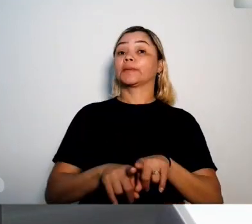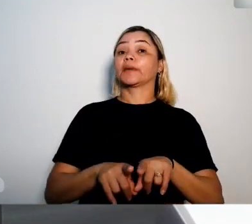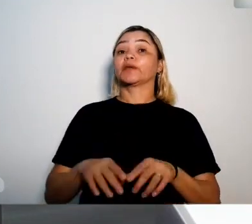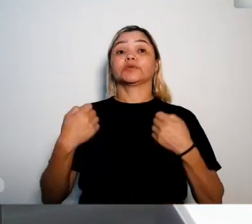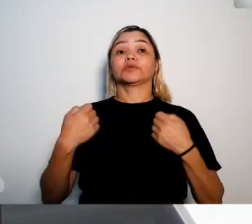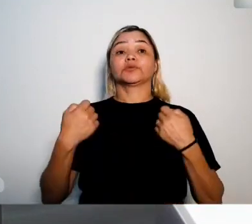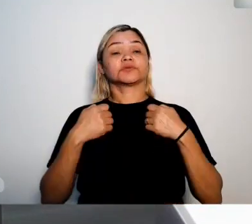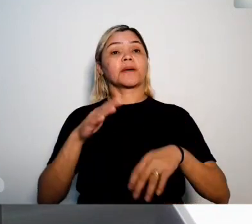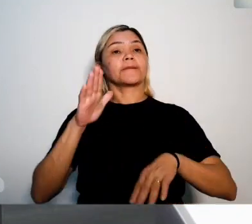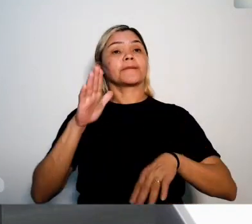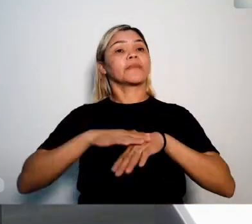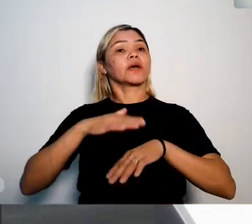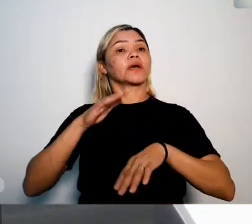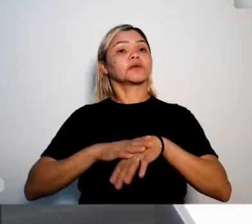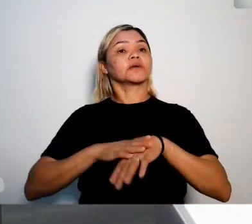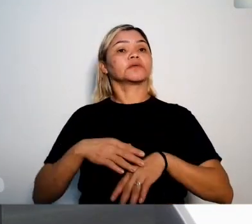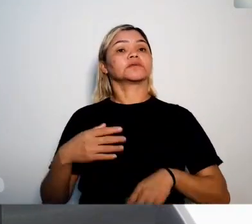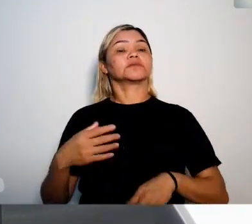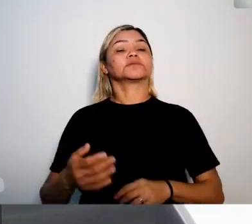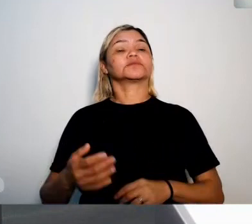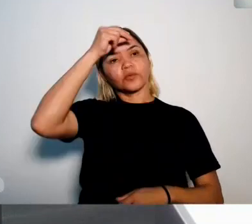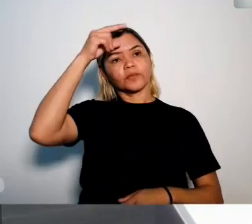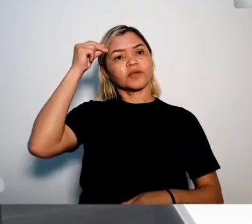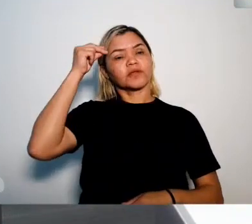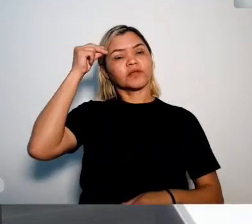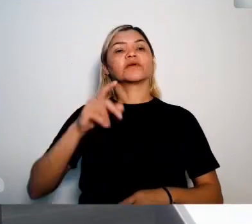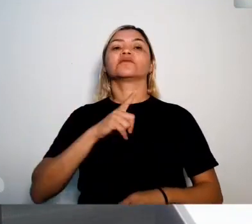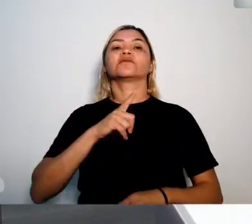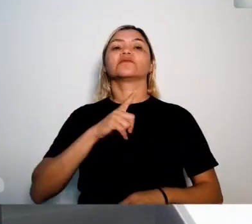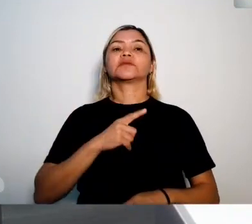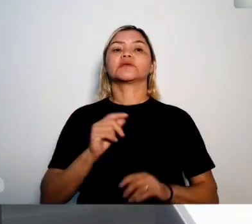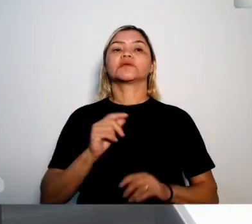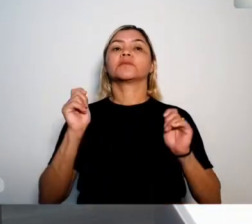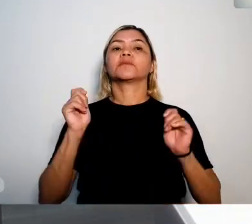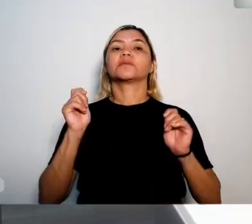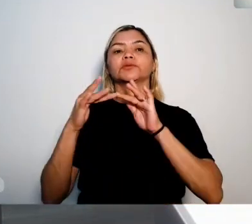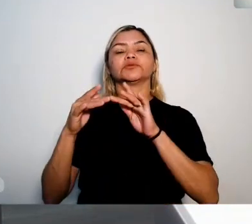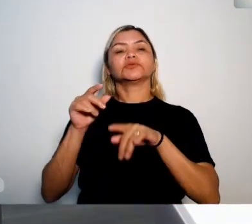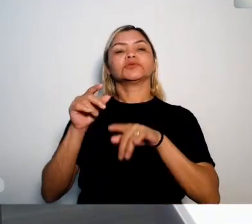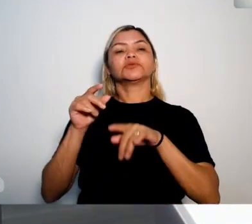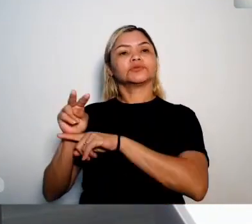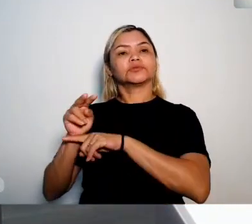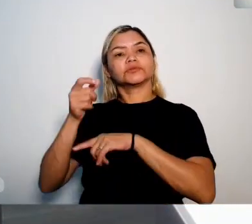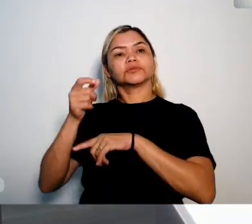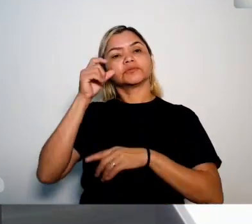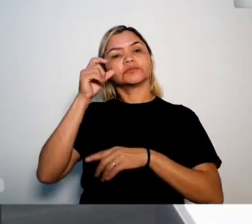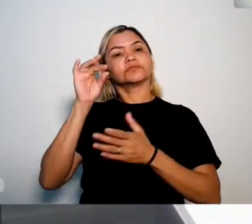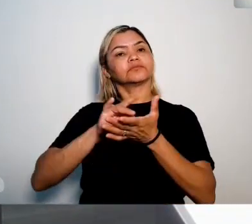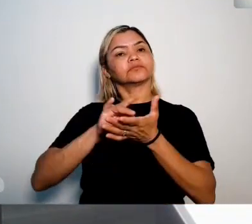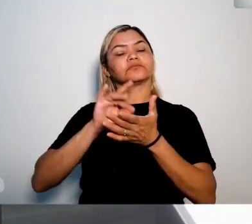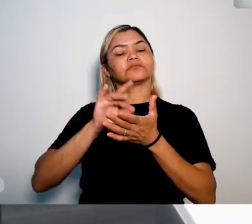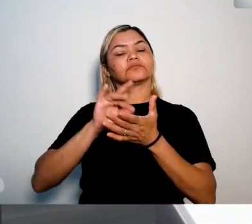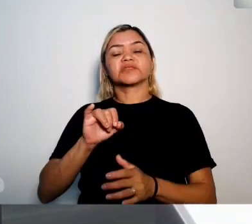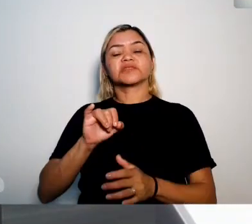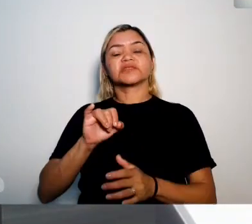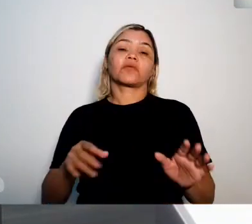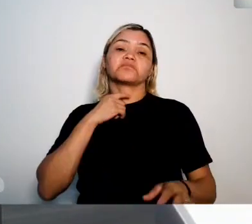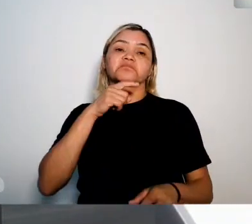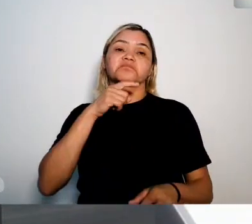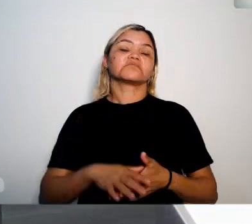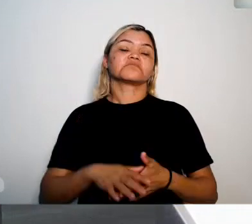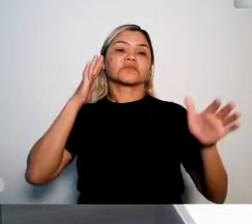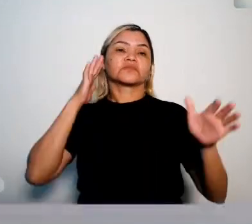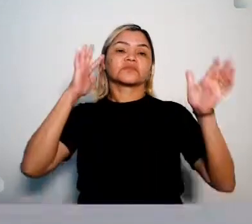solicitar ao prefeito se vai haver essa possibilidade de uma fiscalização real, senão nós vamos estar, de alguma forma, iludindo a população, não é só por